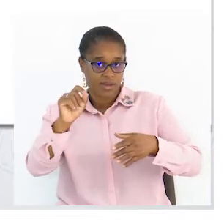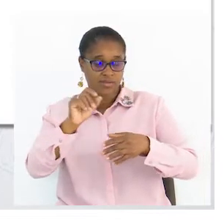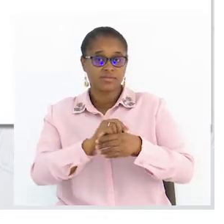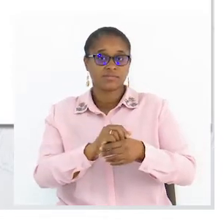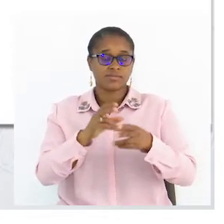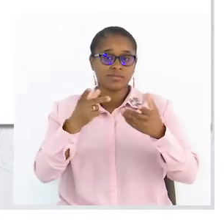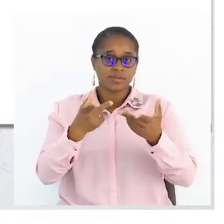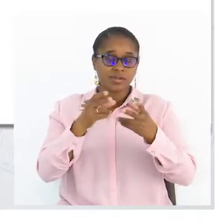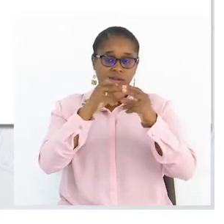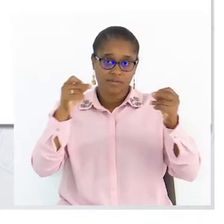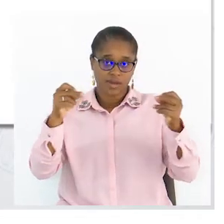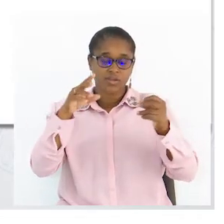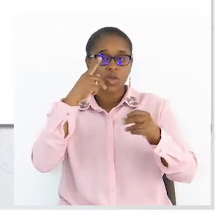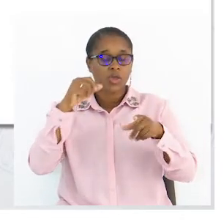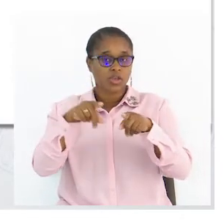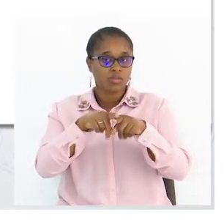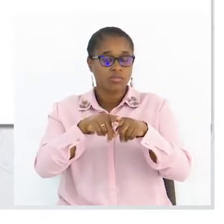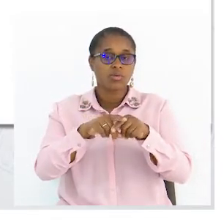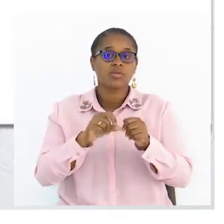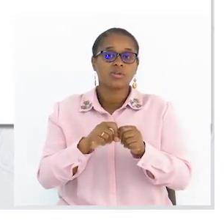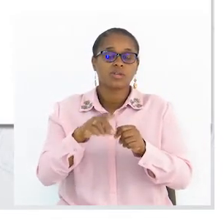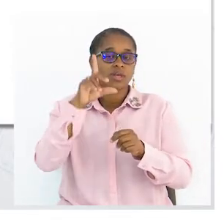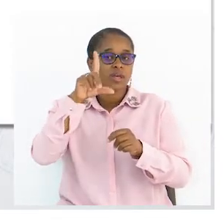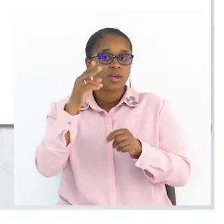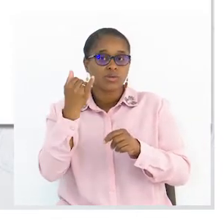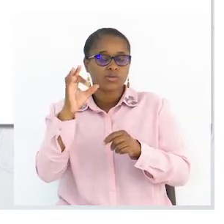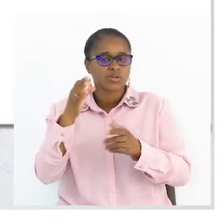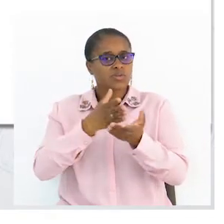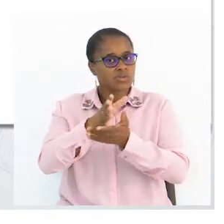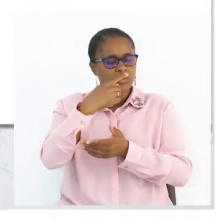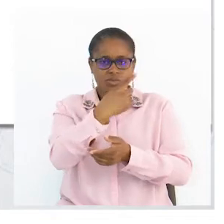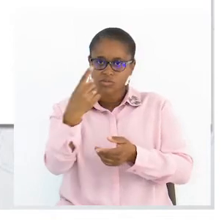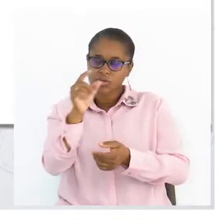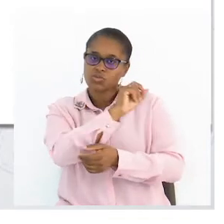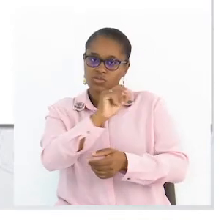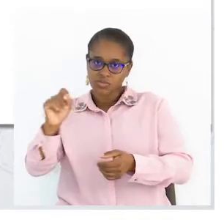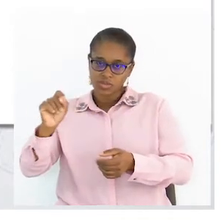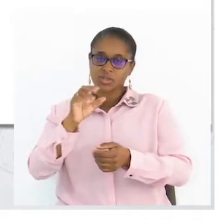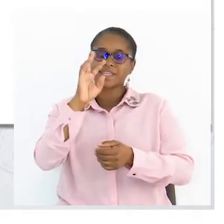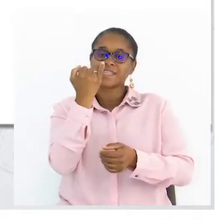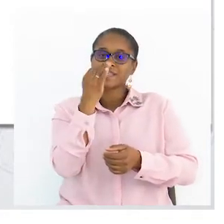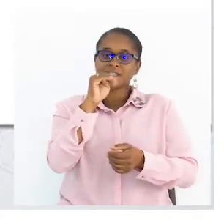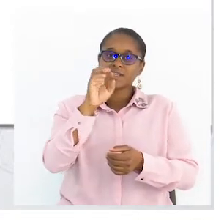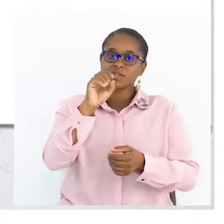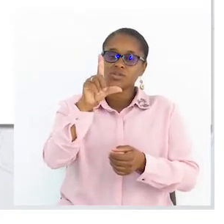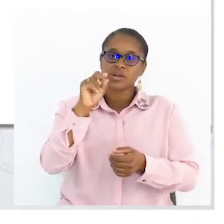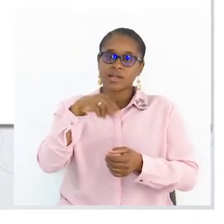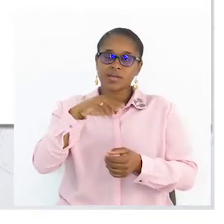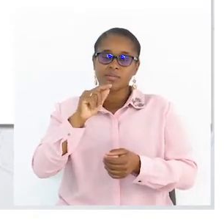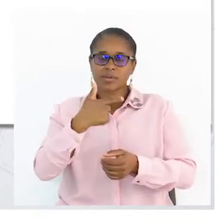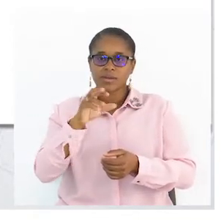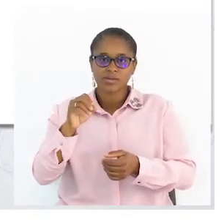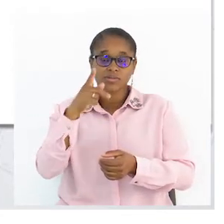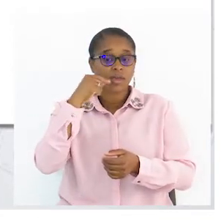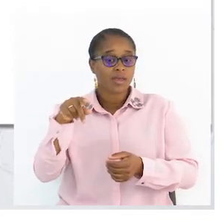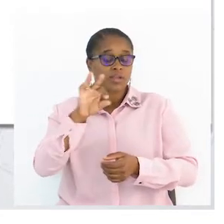continua no isolamento. No isolamento é o nosso predicativo do sujeito. Aquele senhor é um grande amigo do